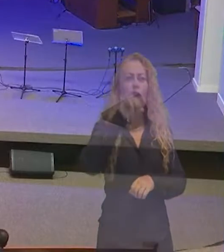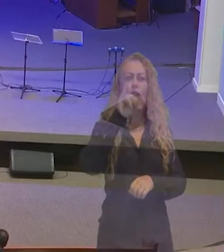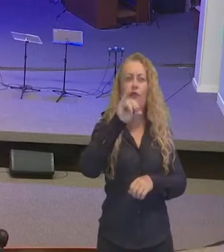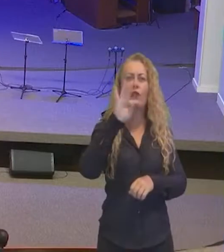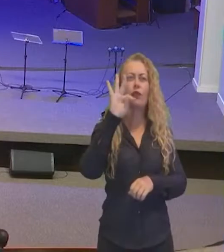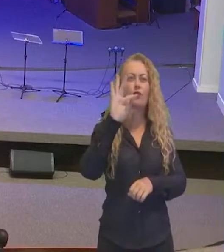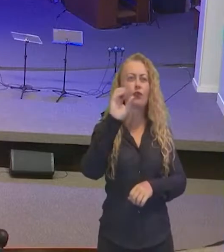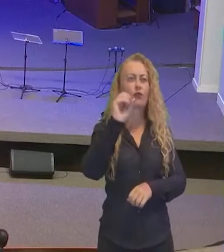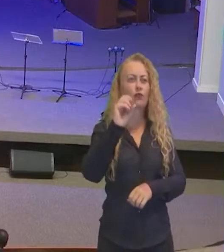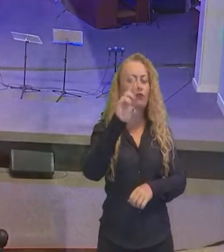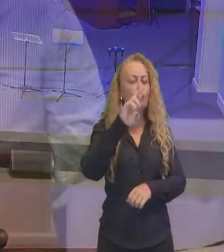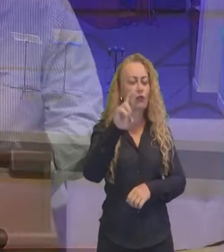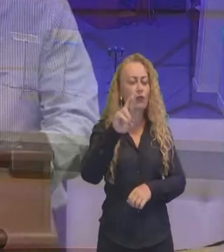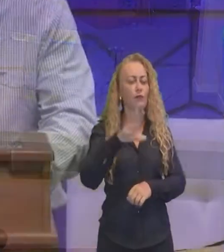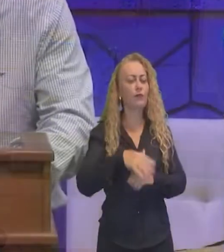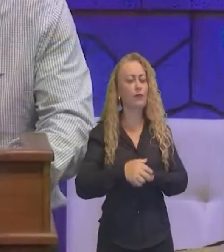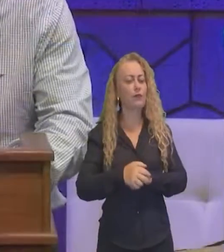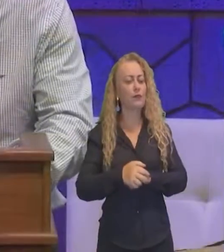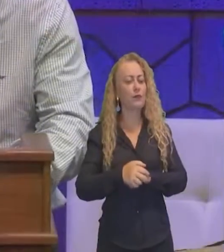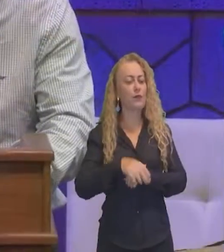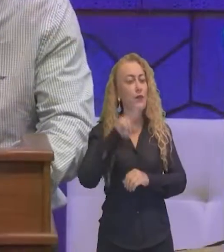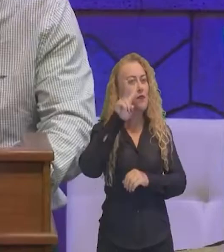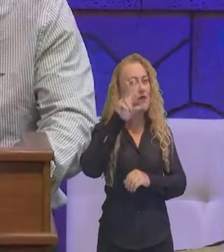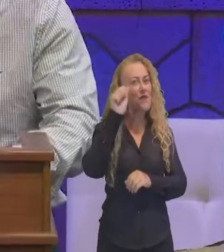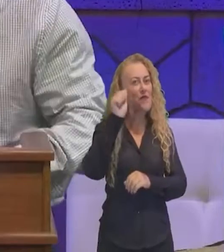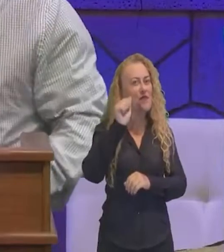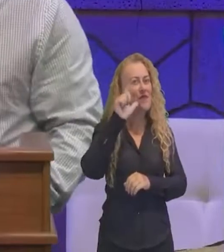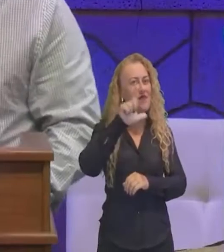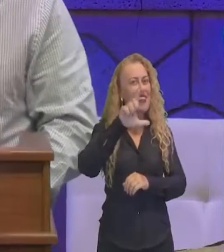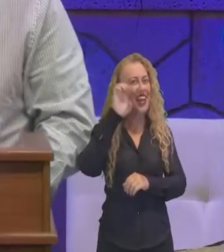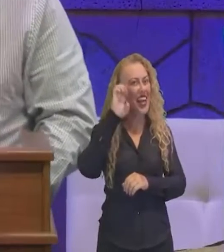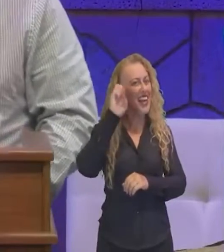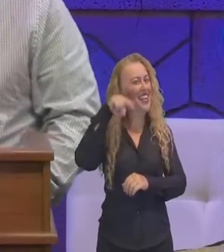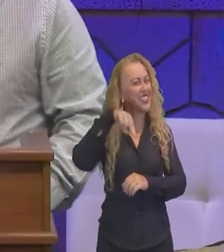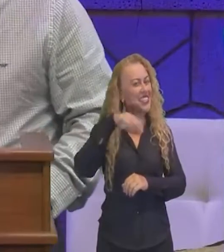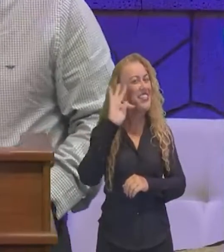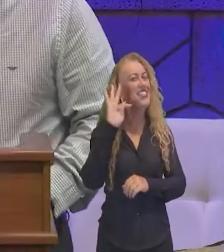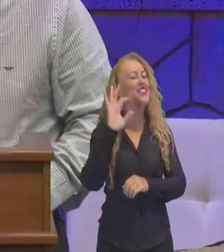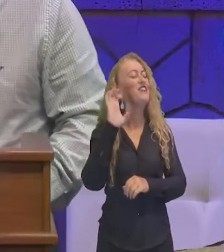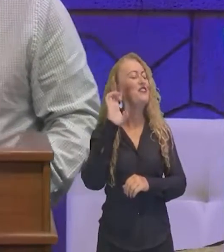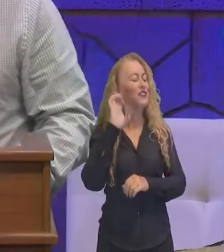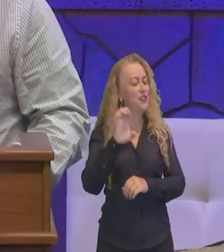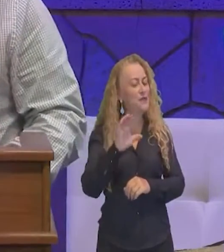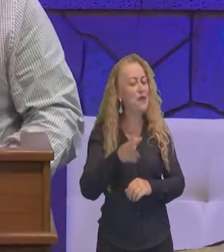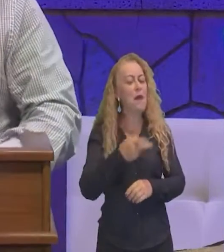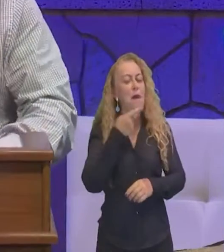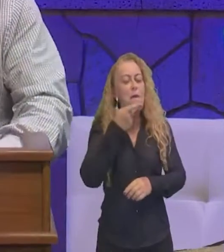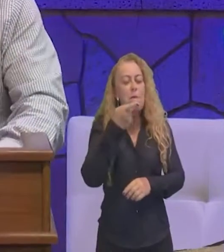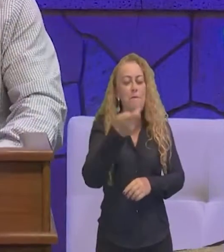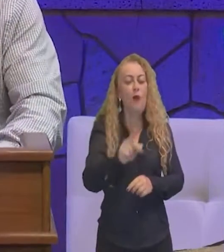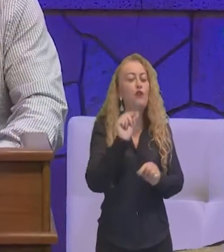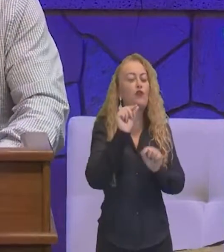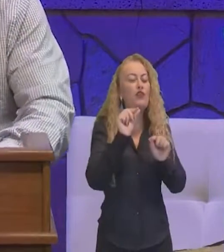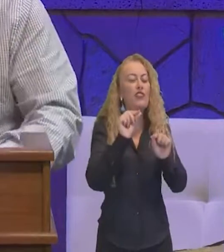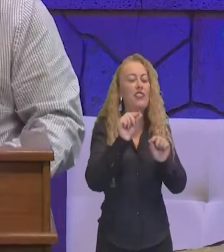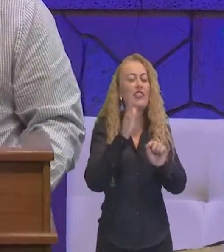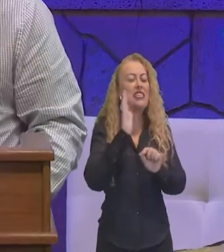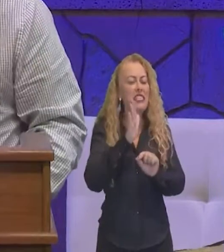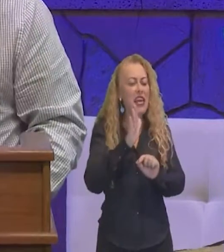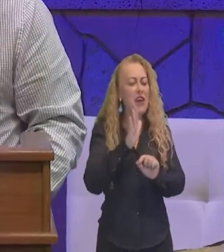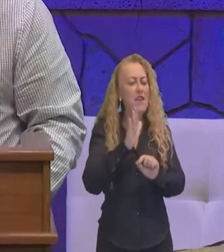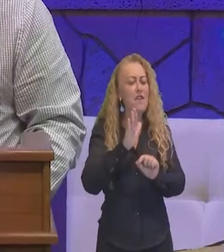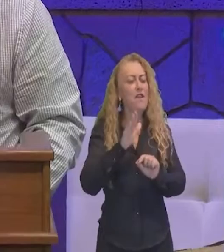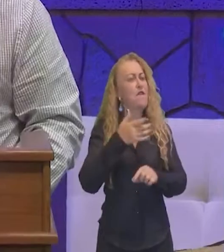não obstante o seu sobrenome Valente, tem se demonstrado esse homem meigo que a gente aprende a gostar dele